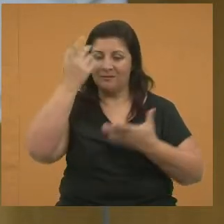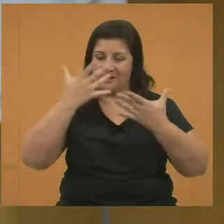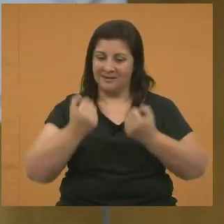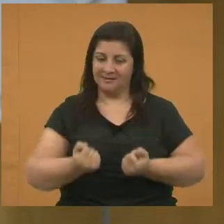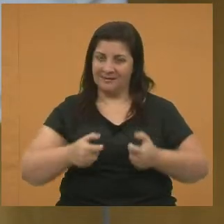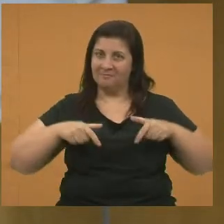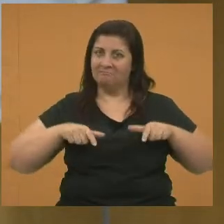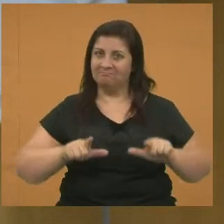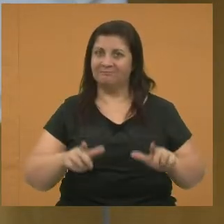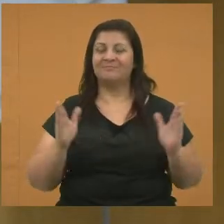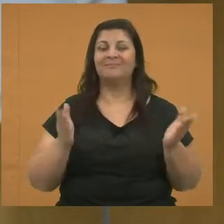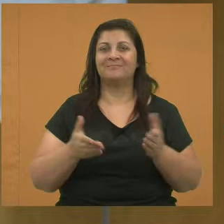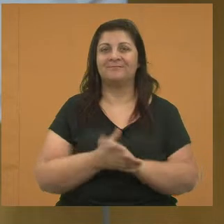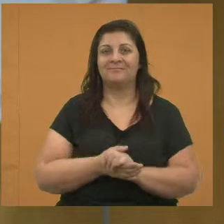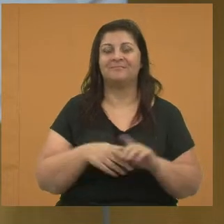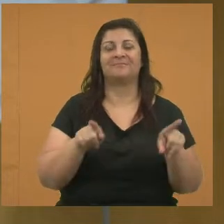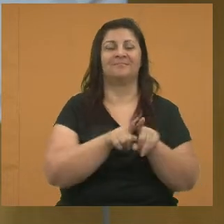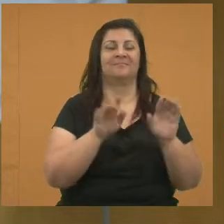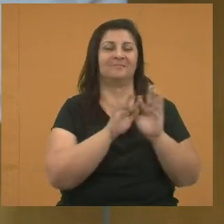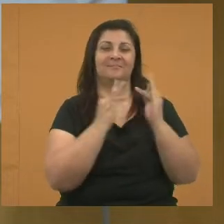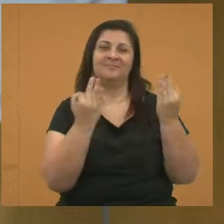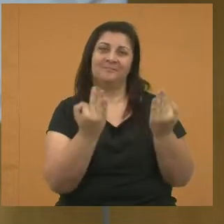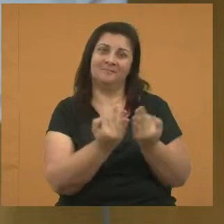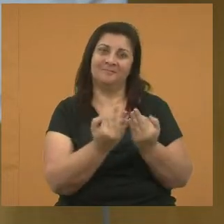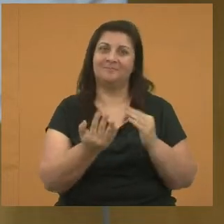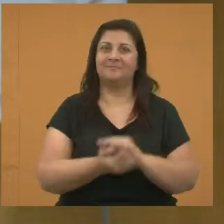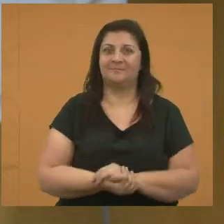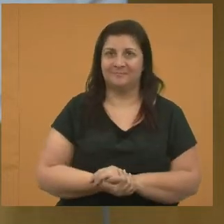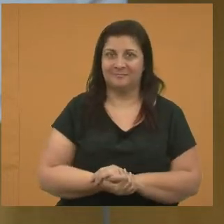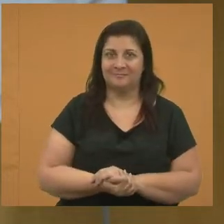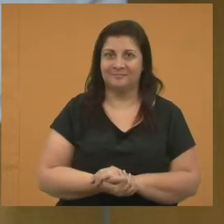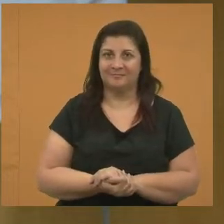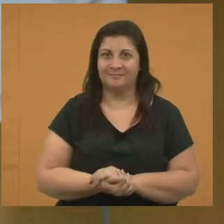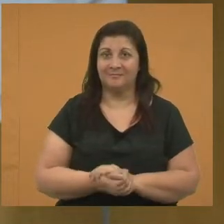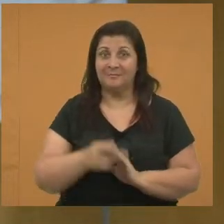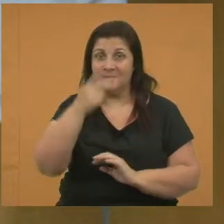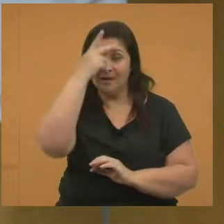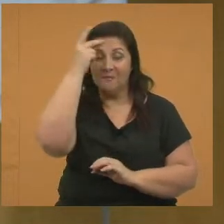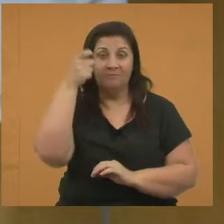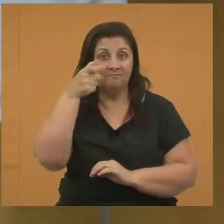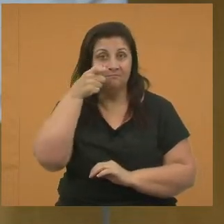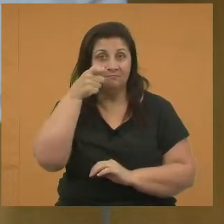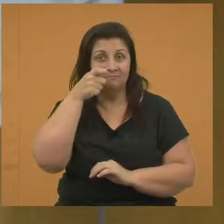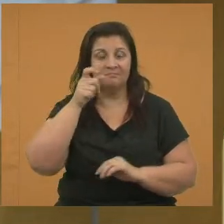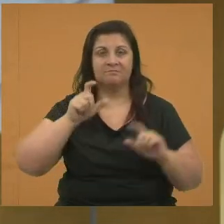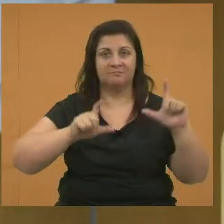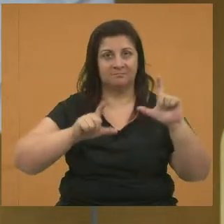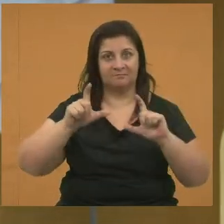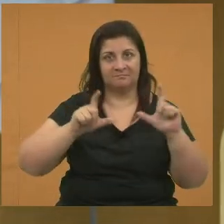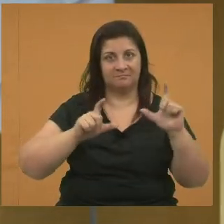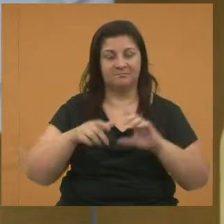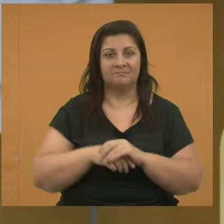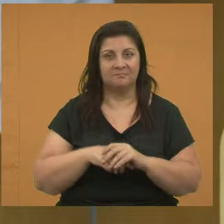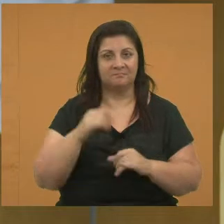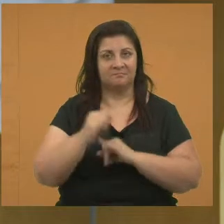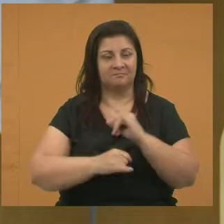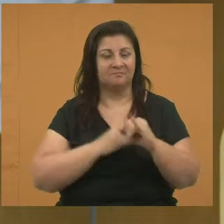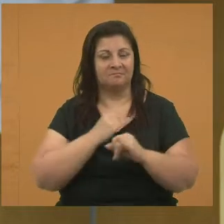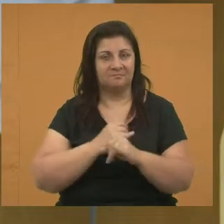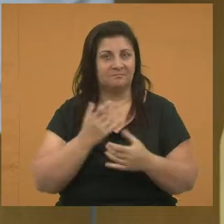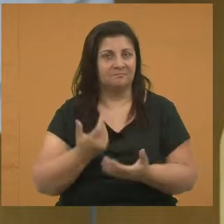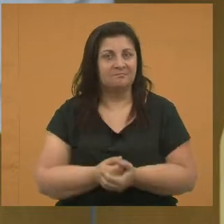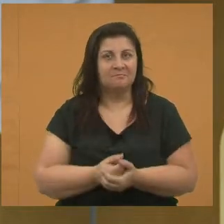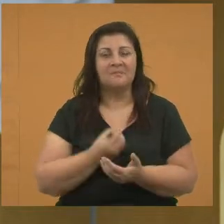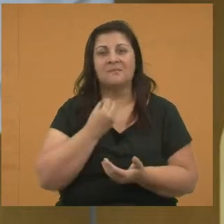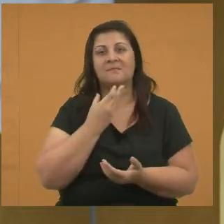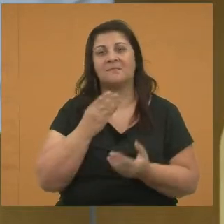homenageadas hoje, as familiares que estão aqui presentes também, as pessoas que nos assistem agora através da TV Câmara, pela internet.